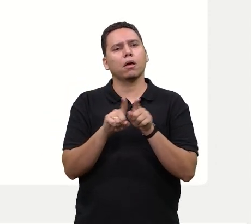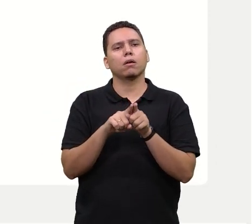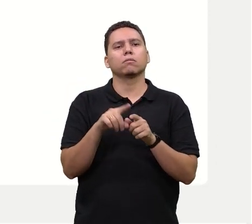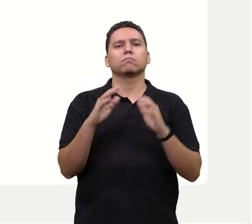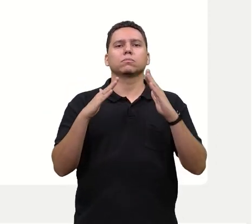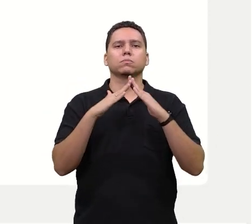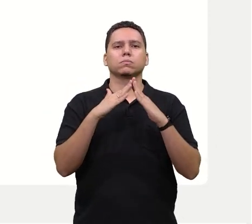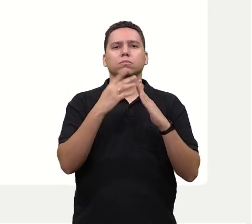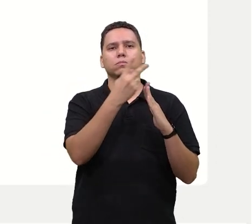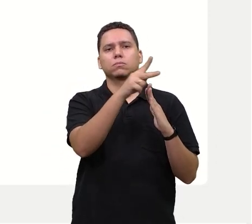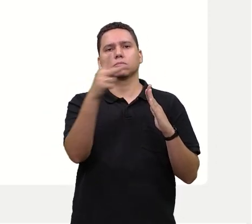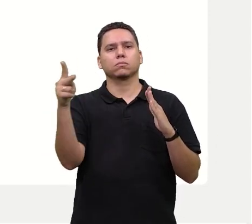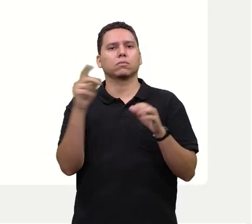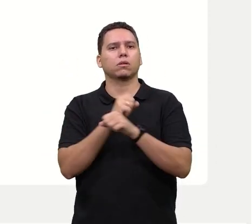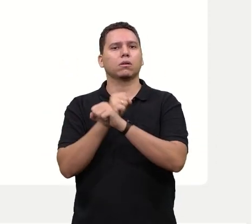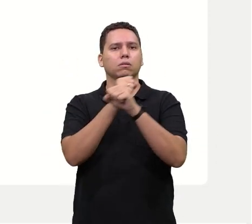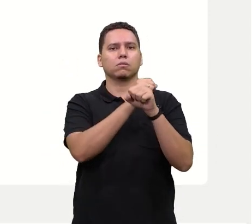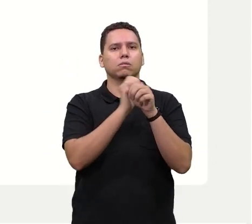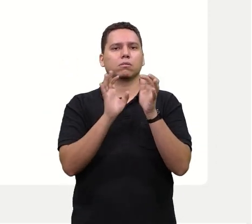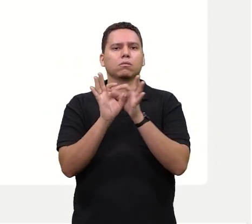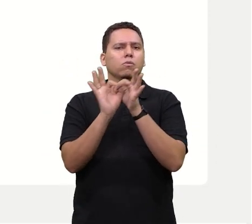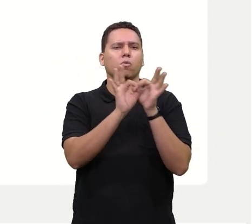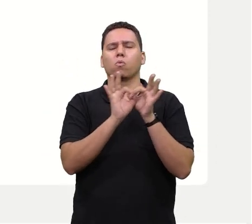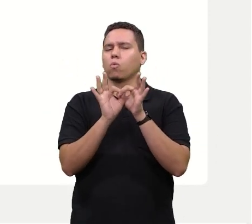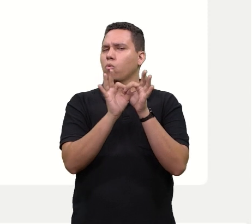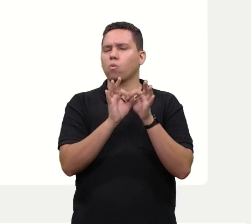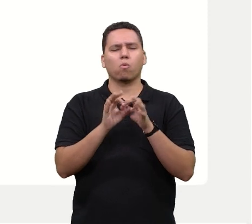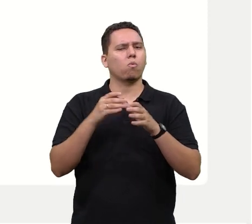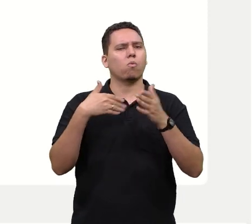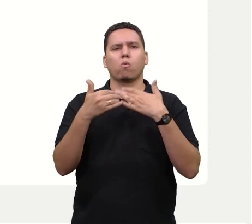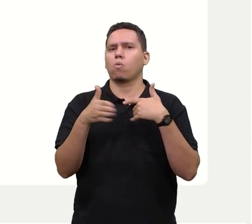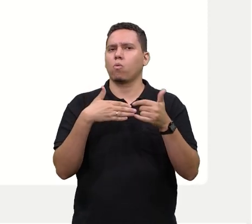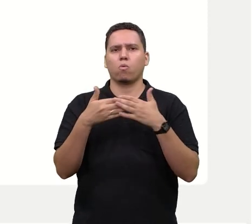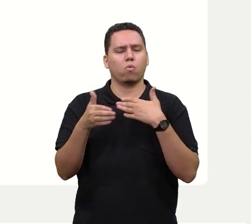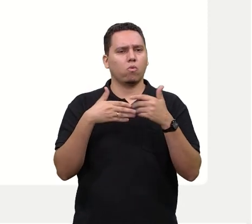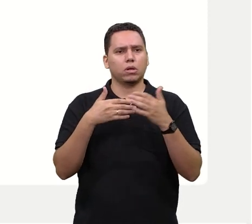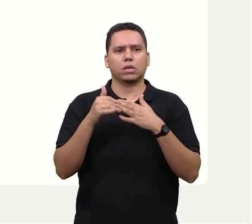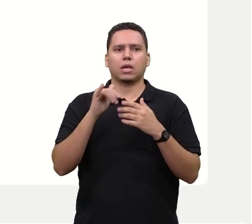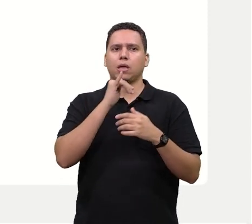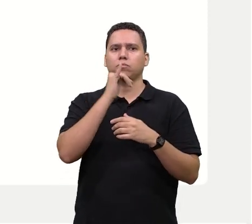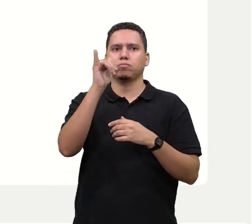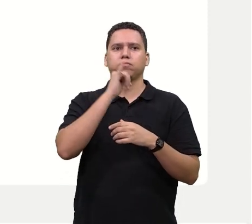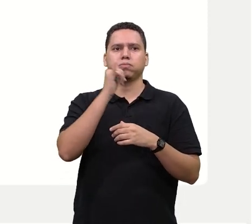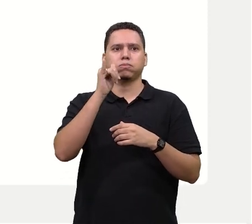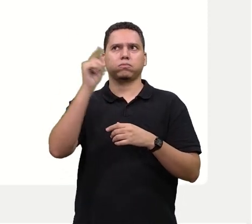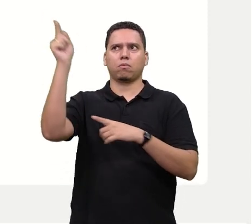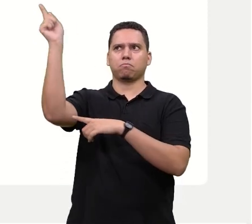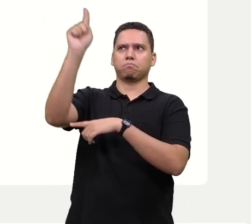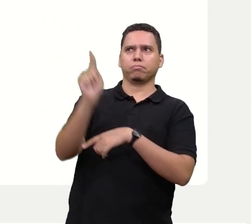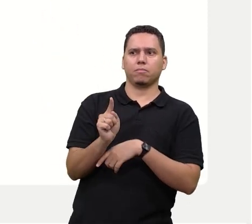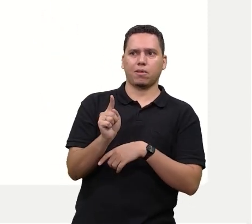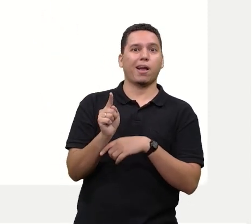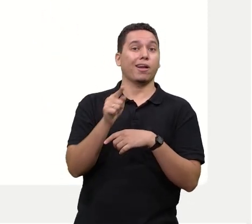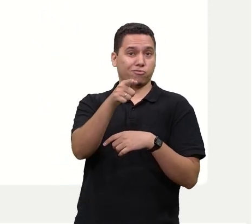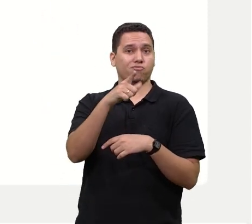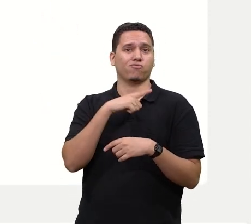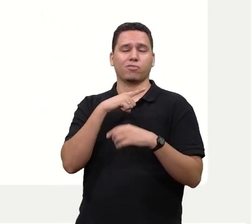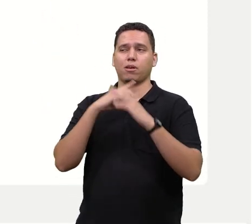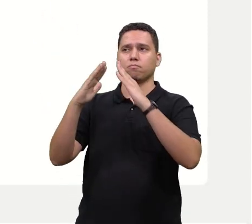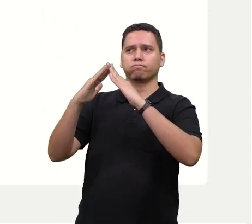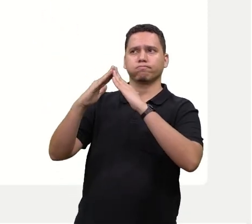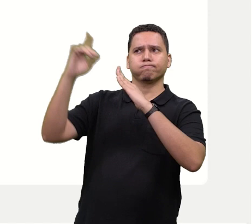vai proteger toda a sua casa de qualquer carga que apareça. E onde fica o aterramento? Na tomada. Aí uma outra figura que representa uma casa